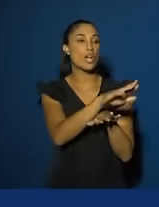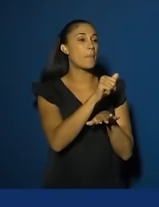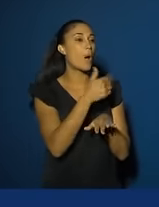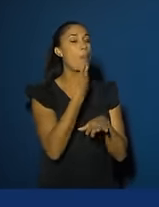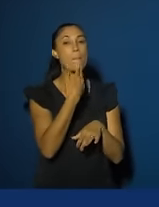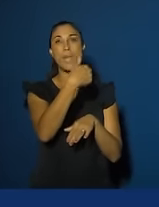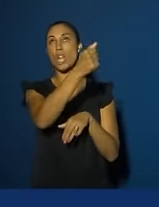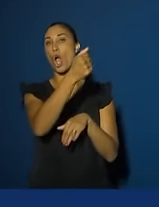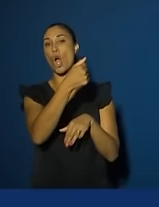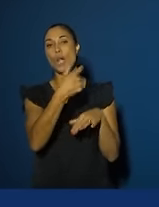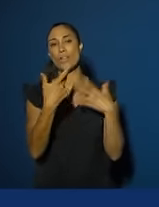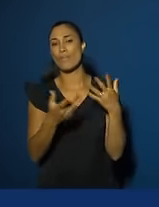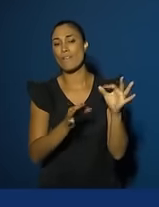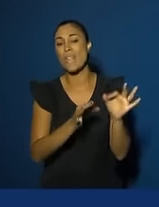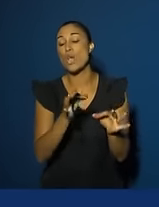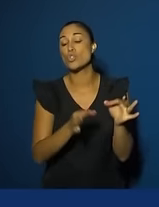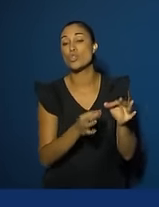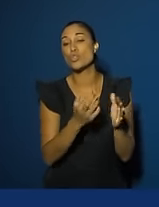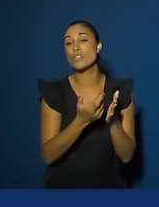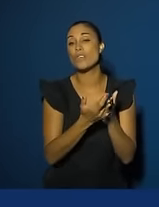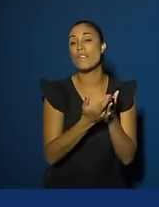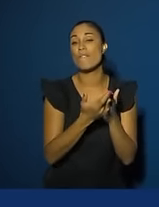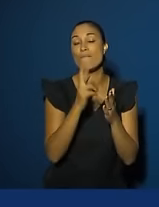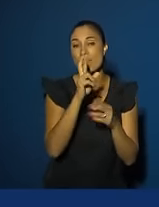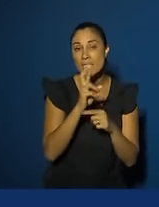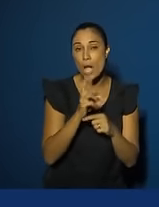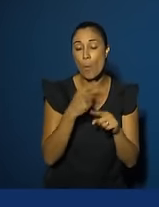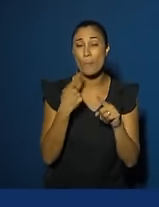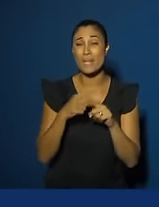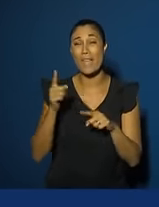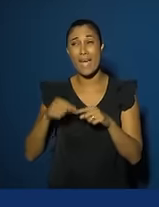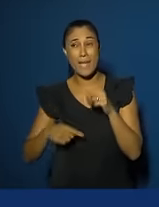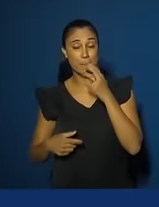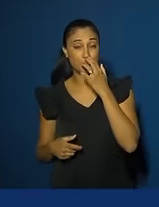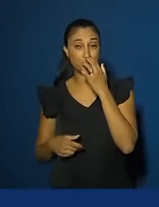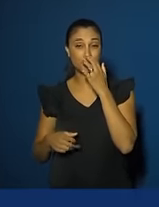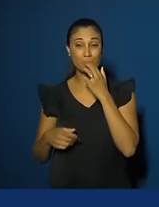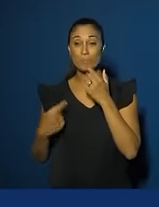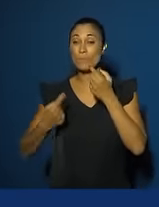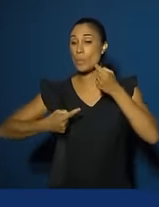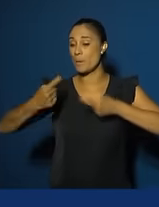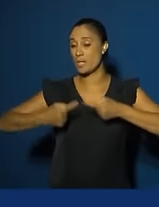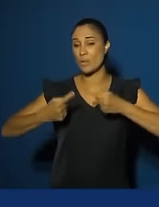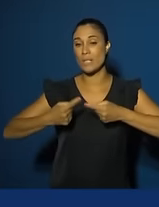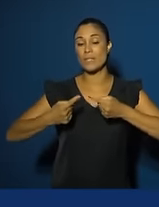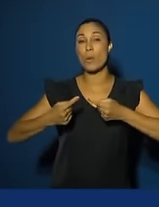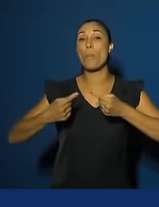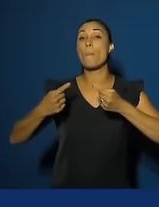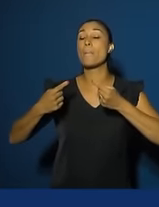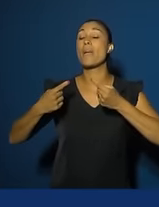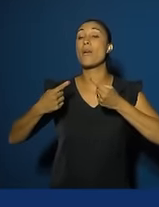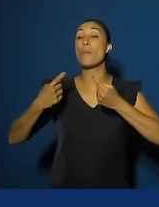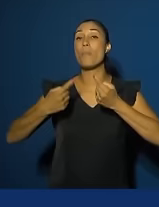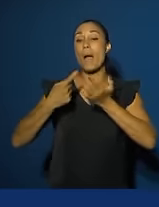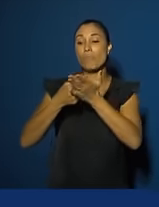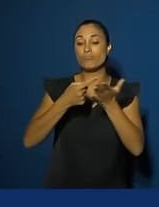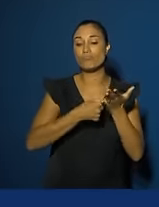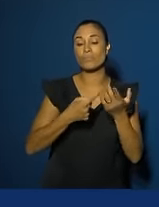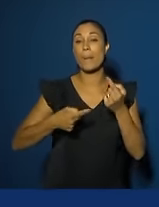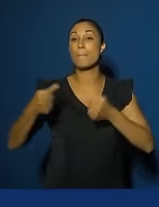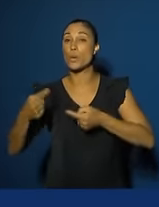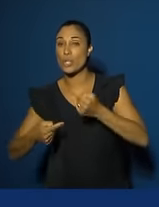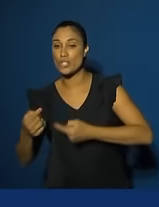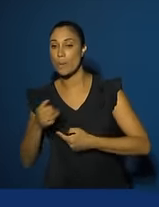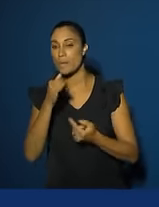aqui ele não vai fazer ajuste fiscal porque ajuste fiscal é por natureza e uma negociação política porque não existe nem Carga